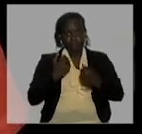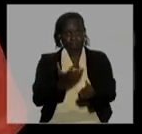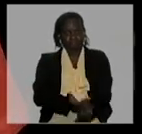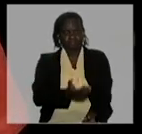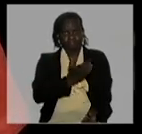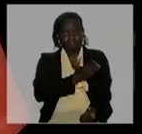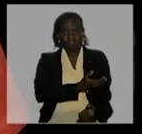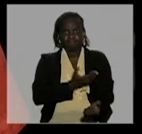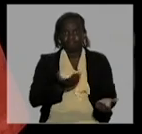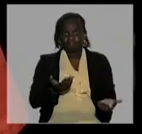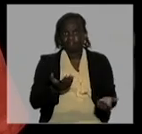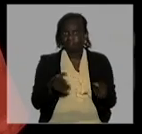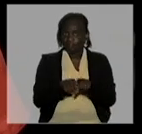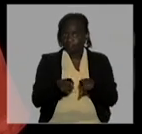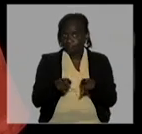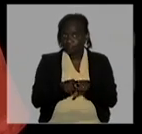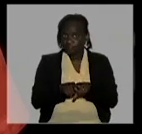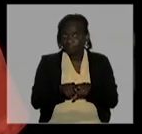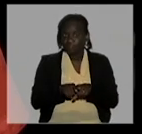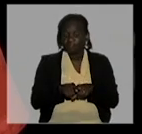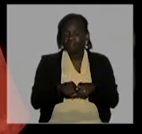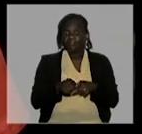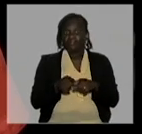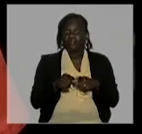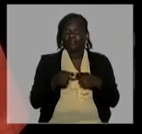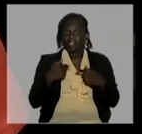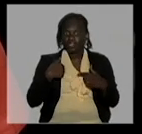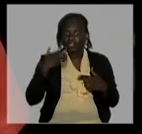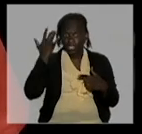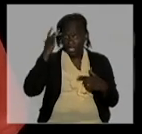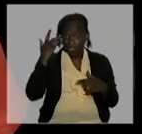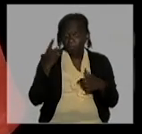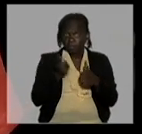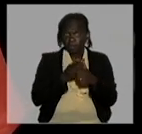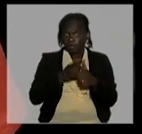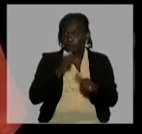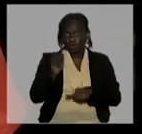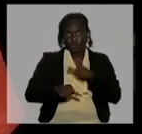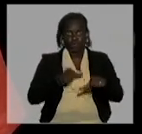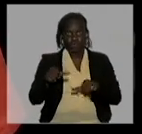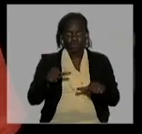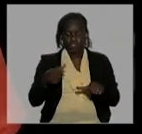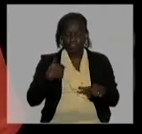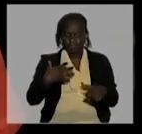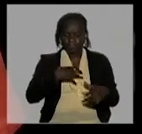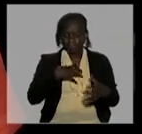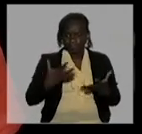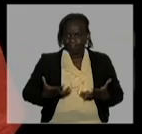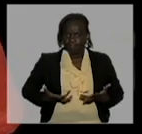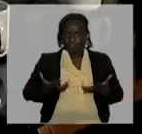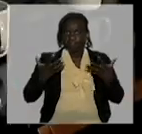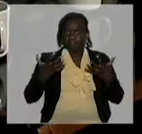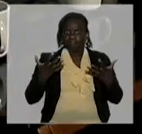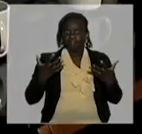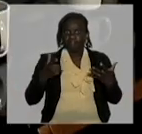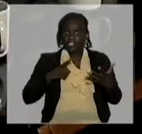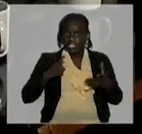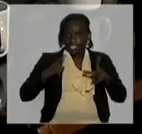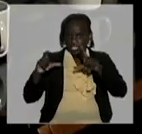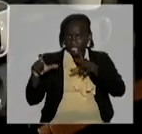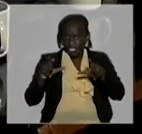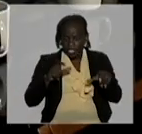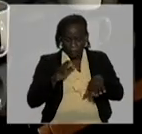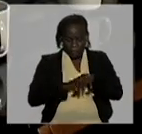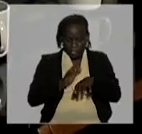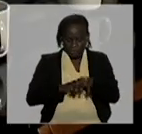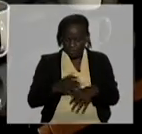empoderado também, né? E aí, eu acho que essa é a primeira mudança, assim, você se vê empoderado, né?